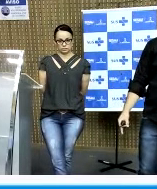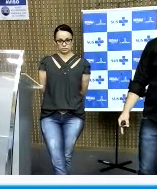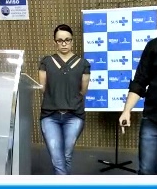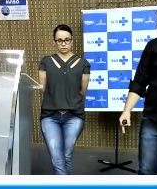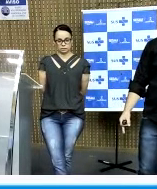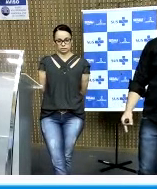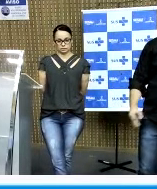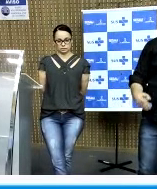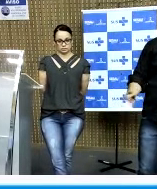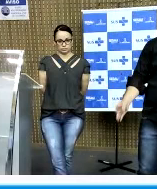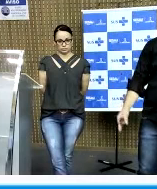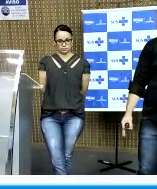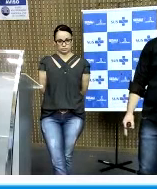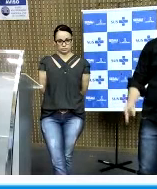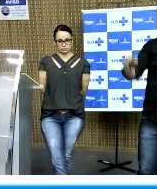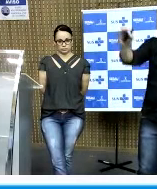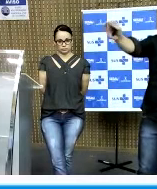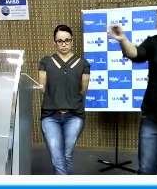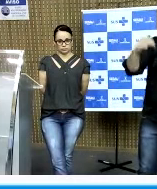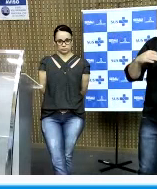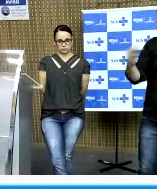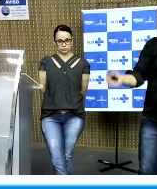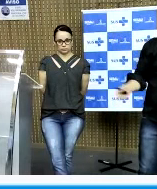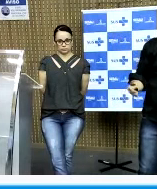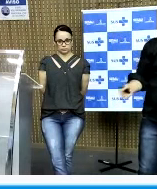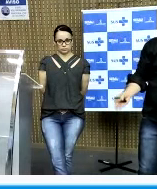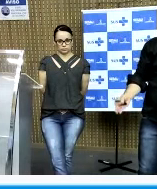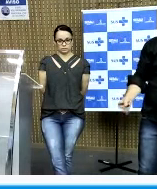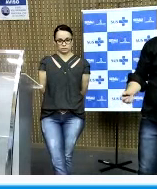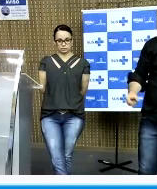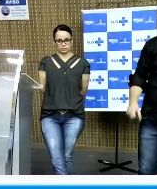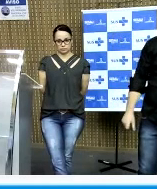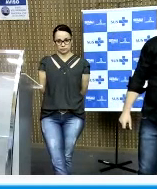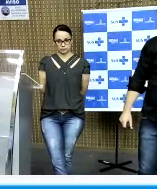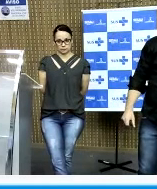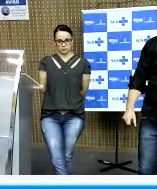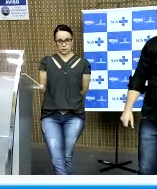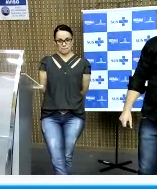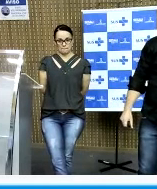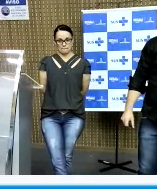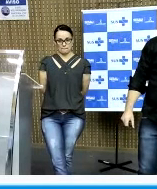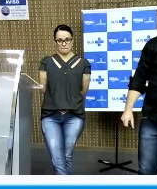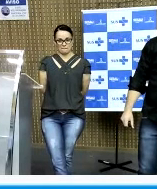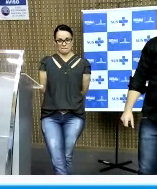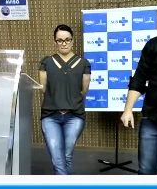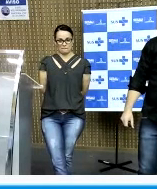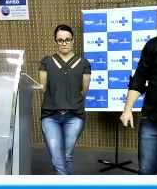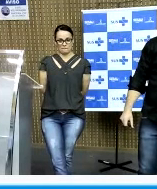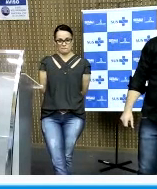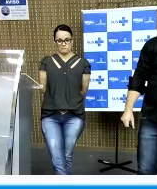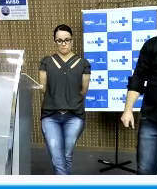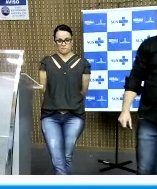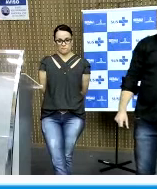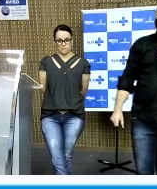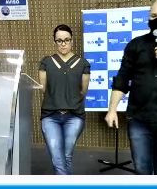né, em relação à pandemia, ao fluxo de pessoas ao serviço. As gestantes em acompanhamento ao pré-natal de